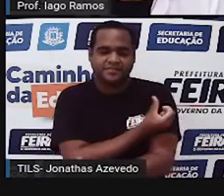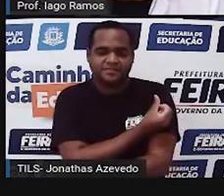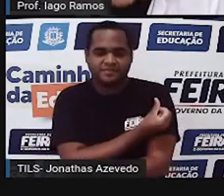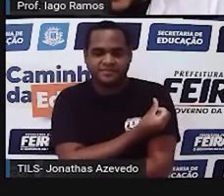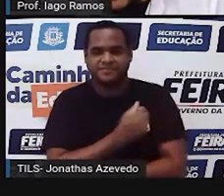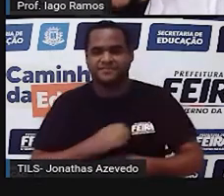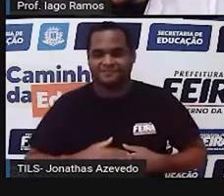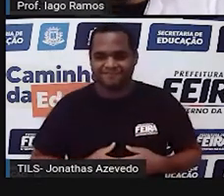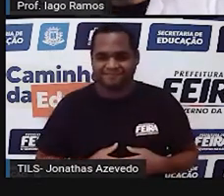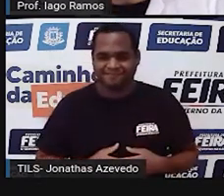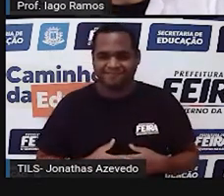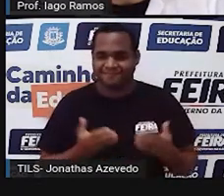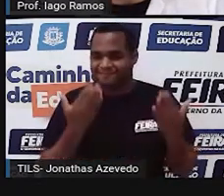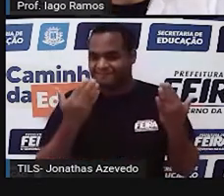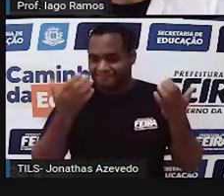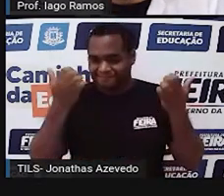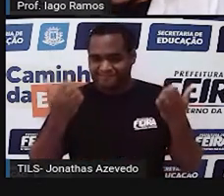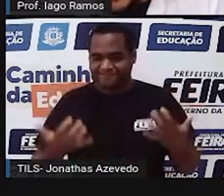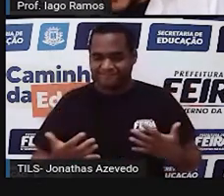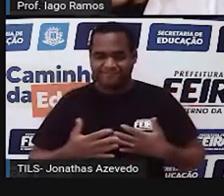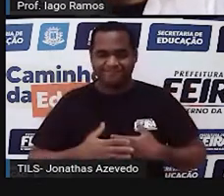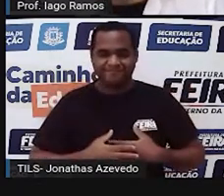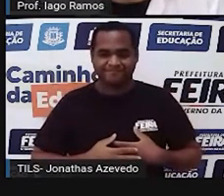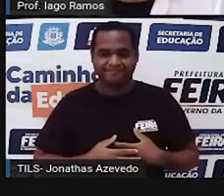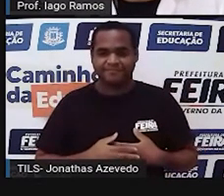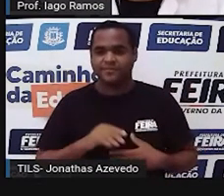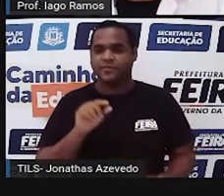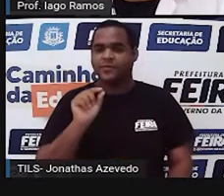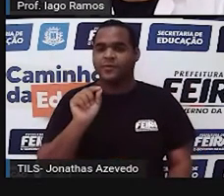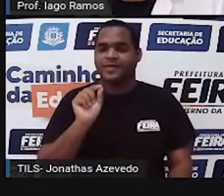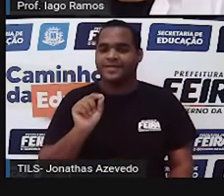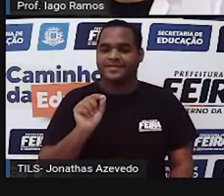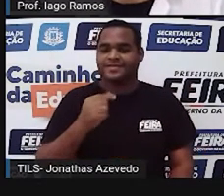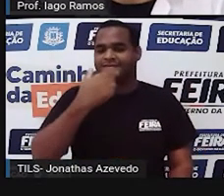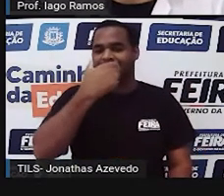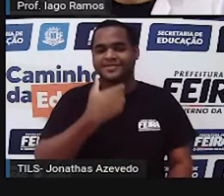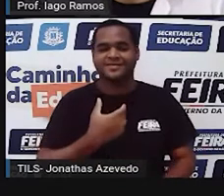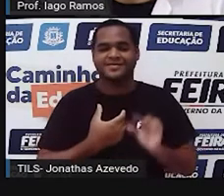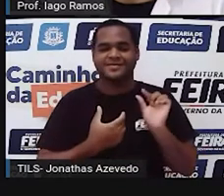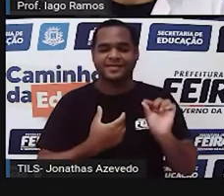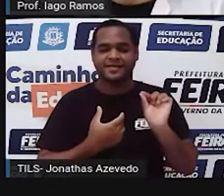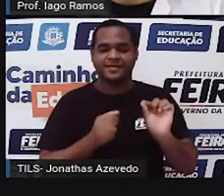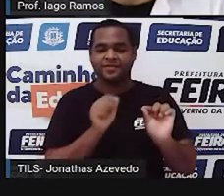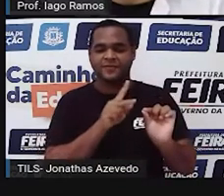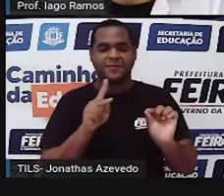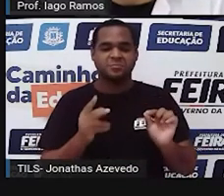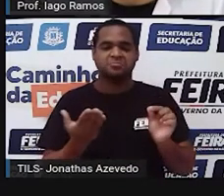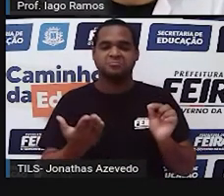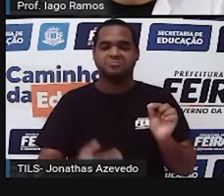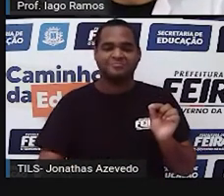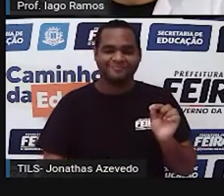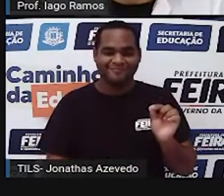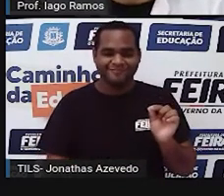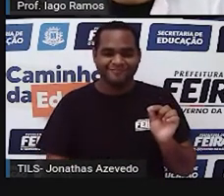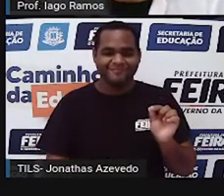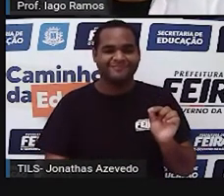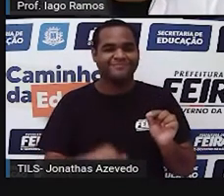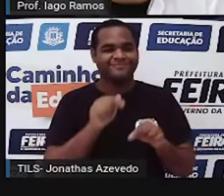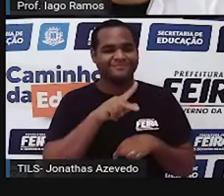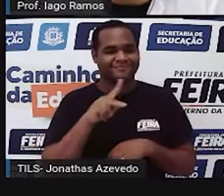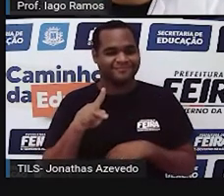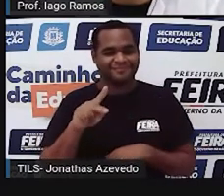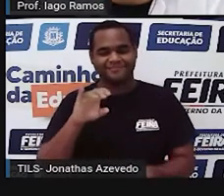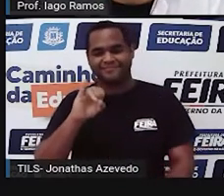Então vamos lá bom né quem é esse professor que fala contigo aí do outro lado é o professor Iago Ramos